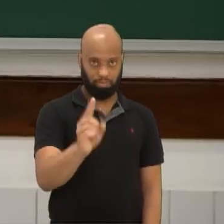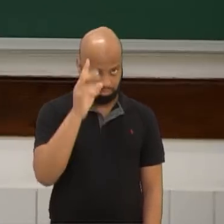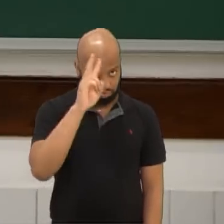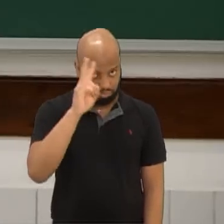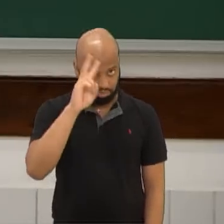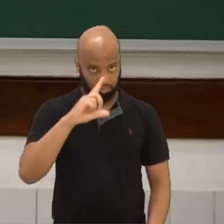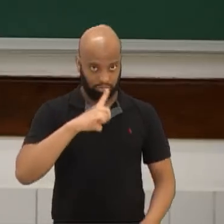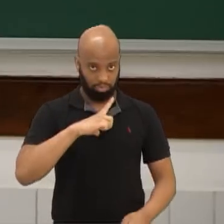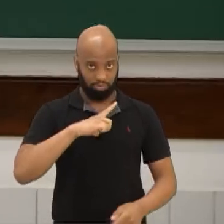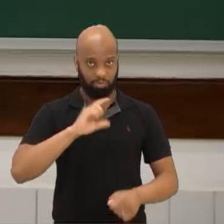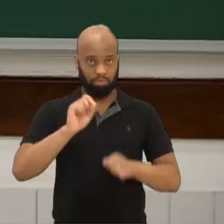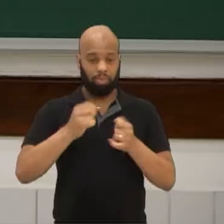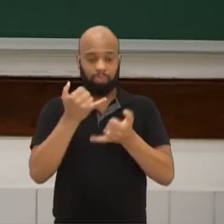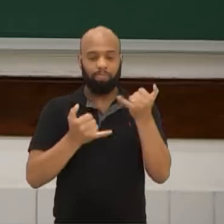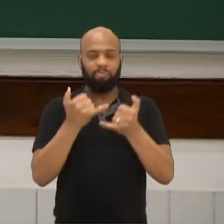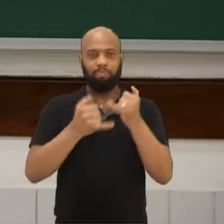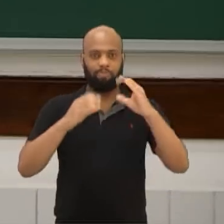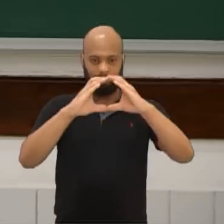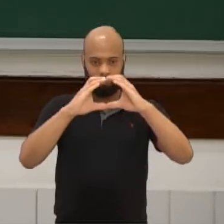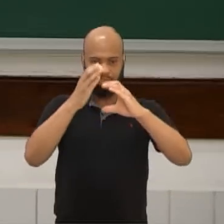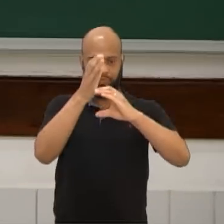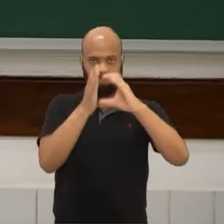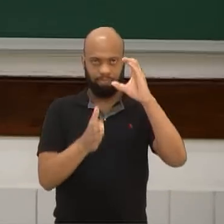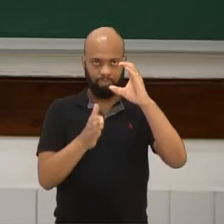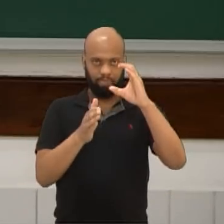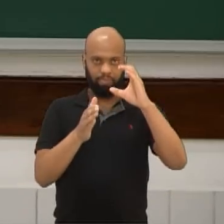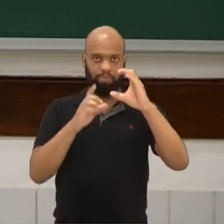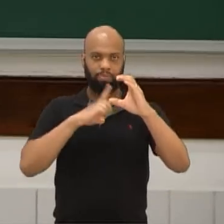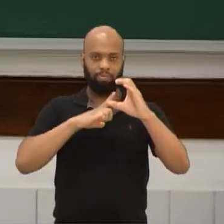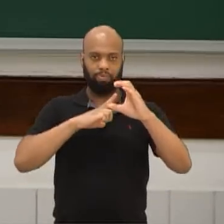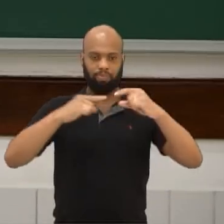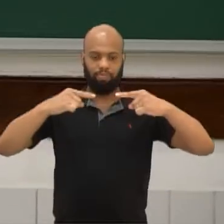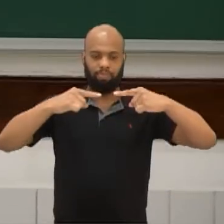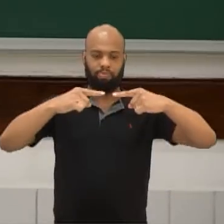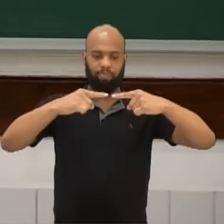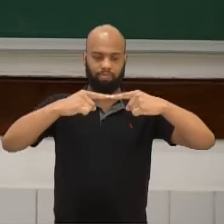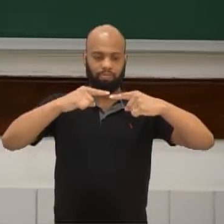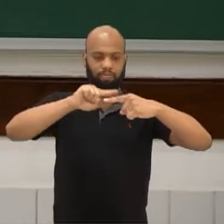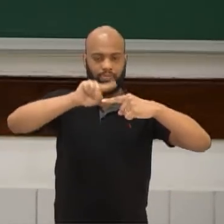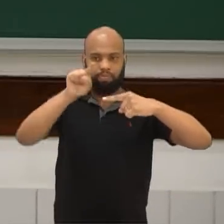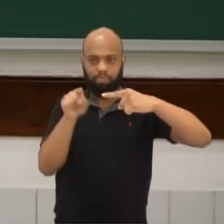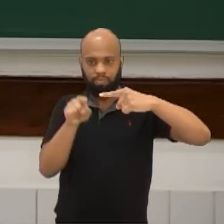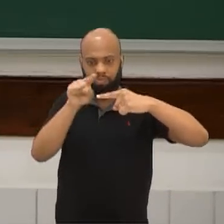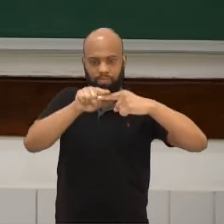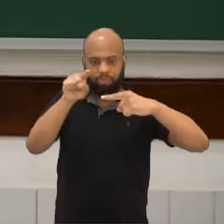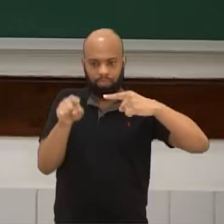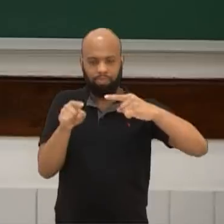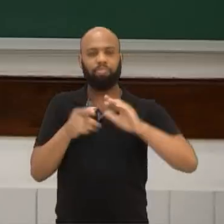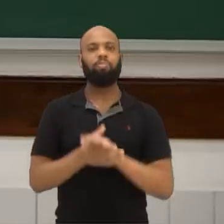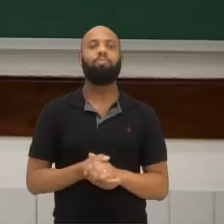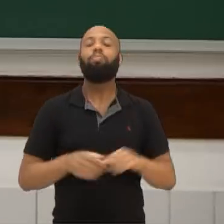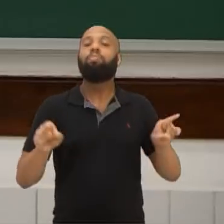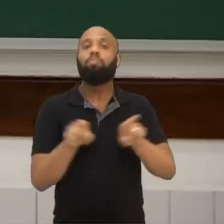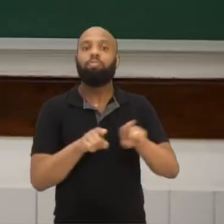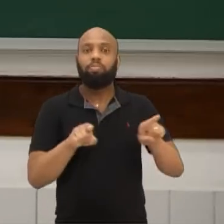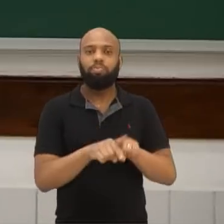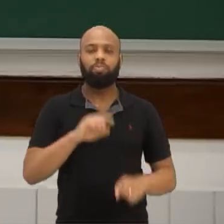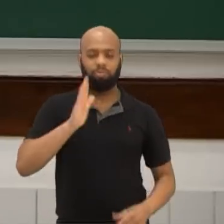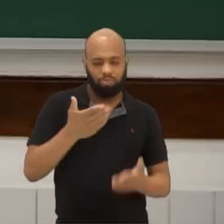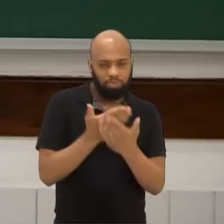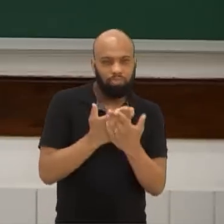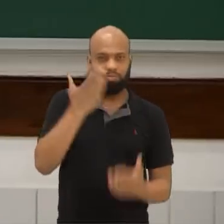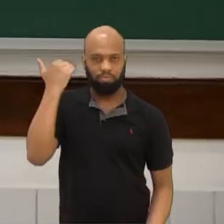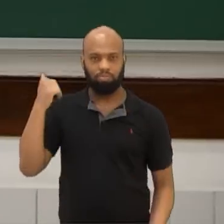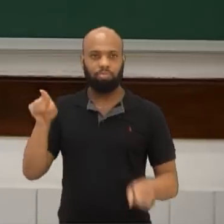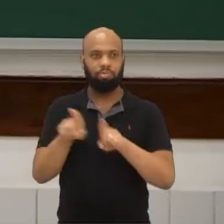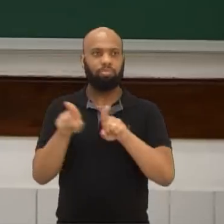metade de um círculo que eu posso ter aqui, né? Certo? Então aqui está representado um ângulo de meia volta. Da mesma forma como estudamos no